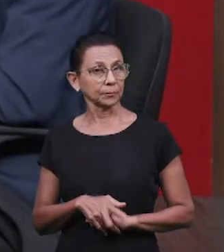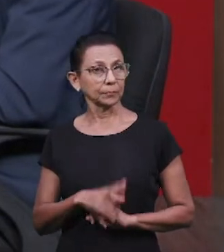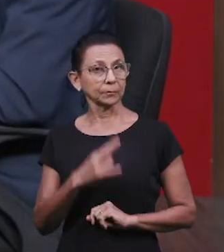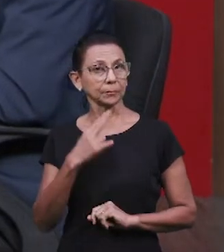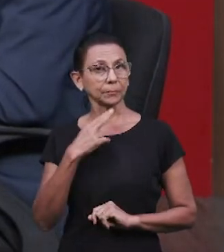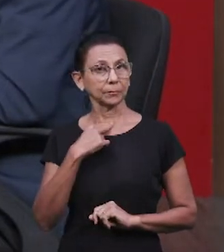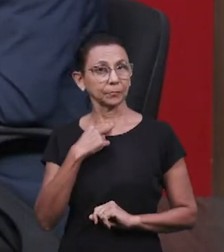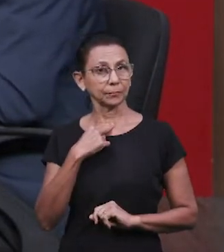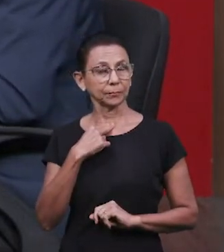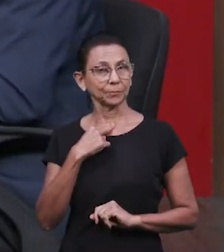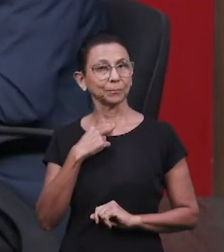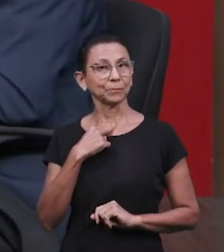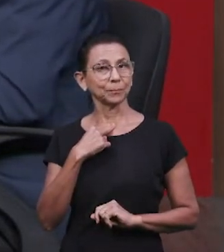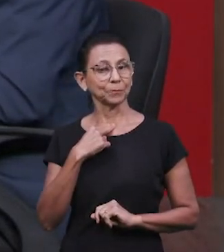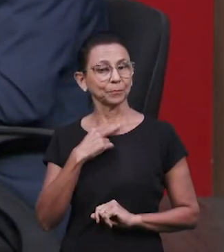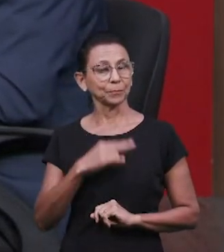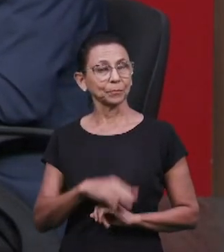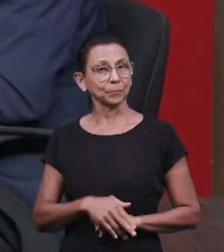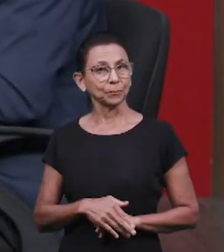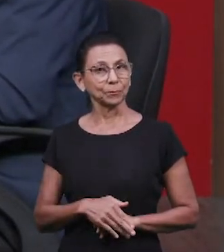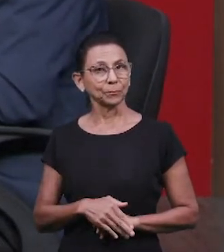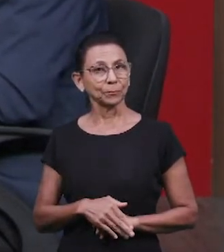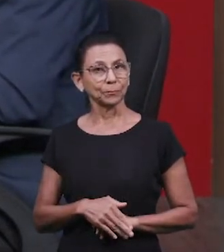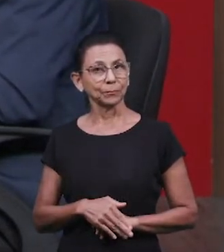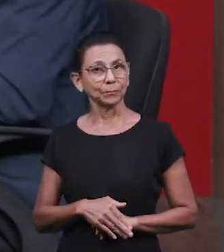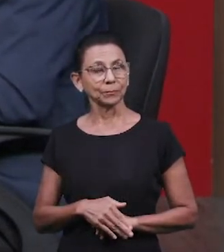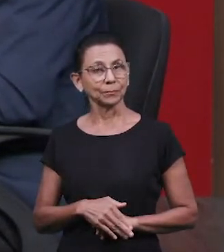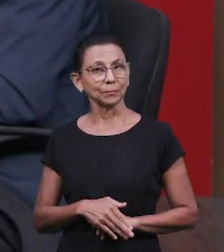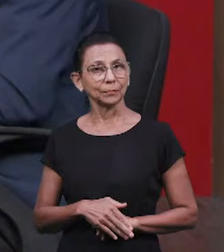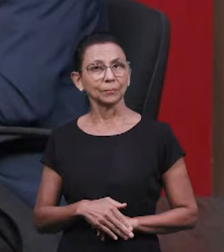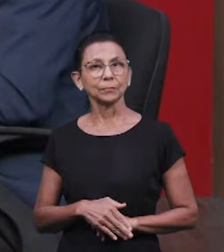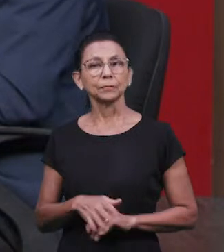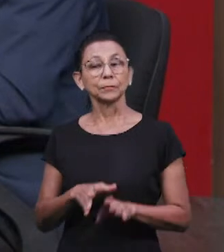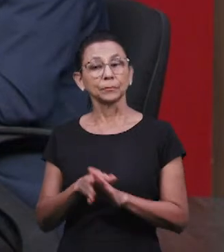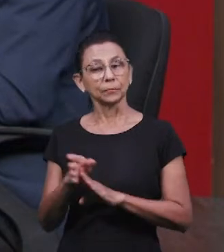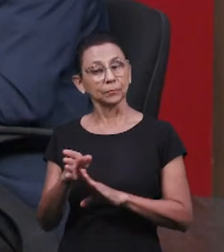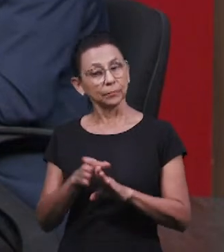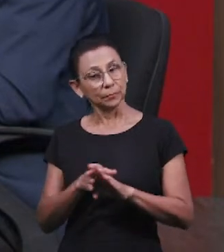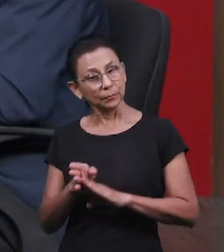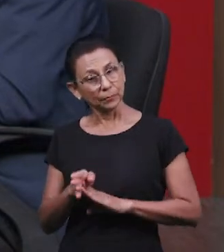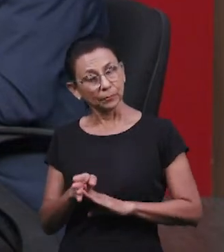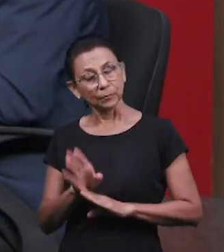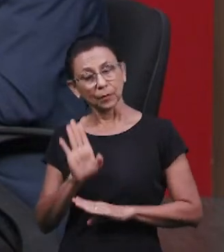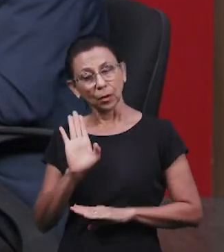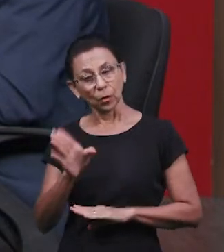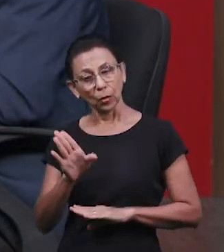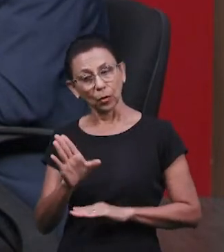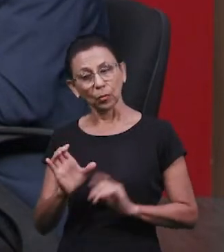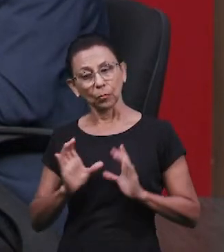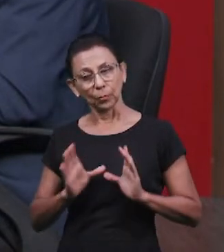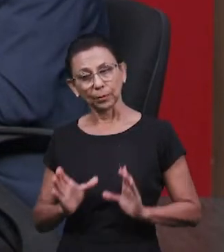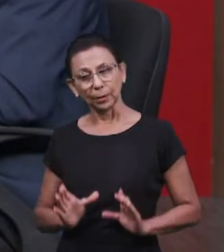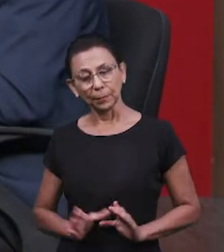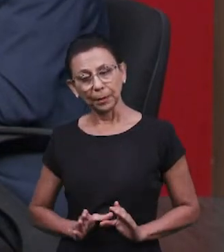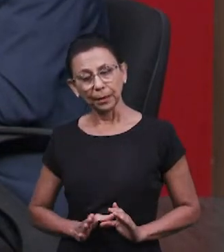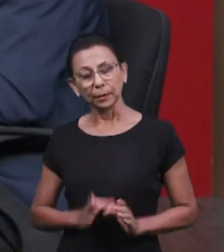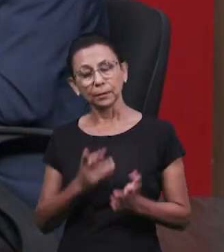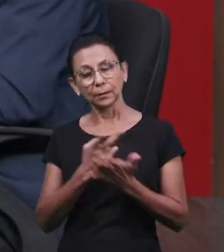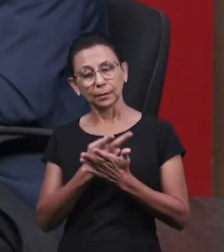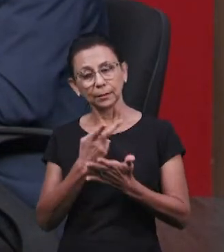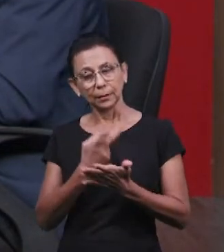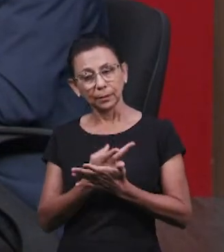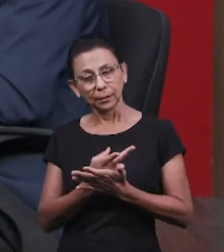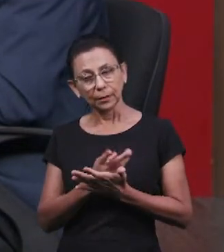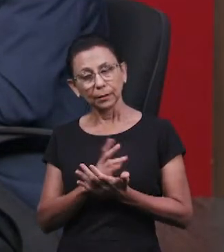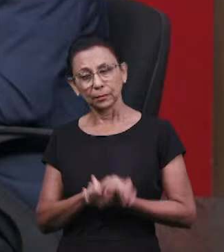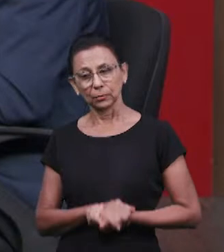de mencionar o comportamento dela. Né? Então, às vezes ela ela tem ali a rotina, mostra uma figura, as figuras